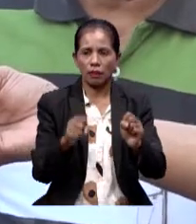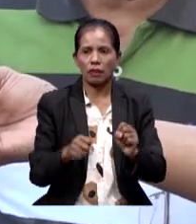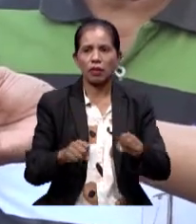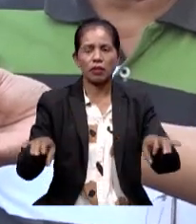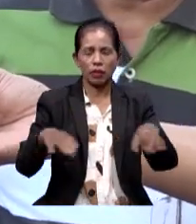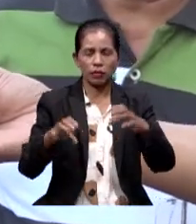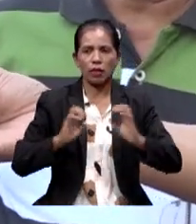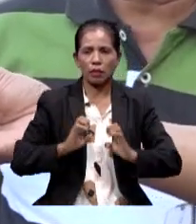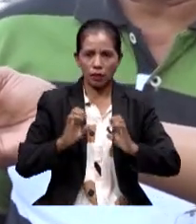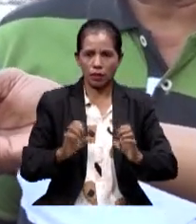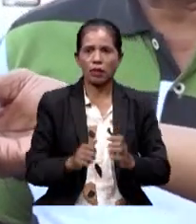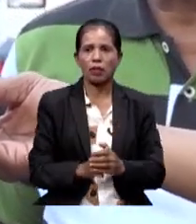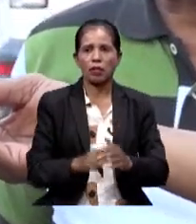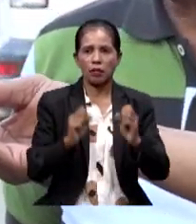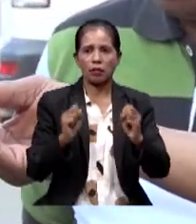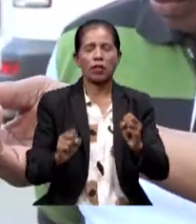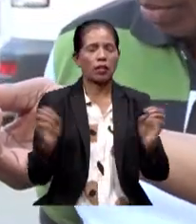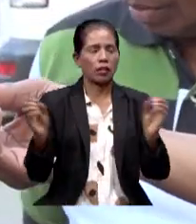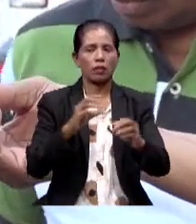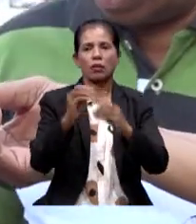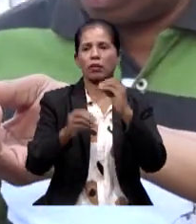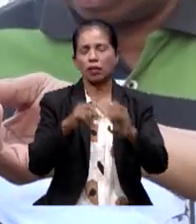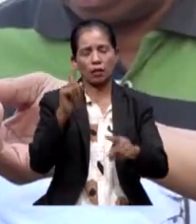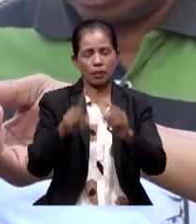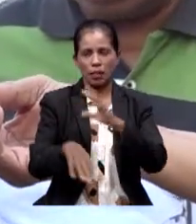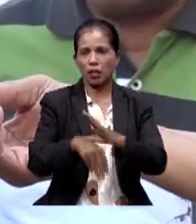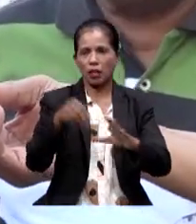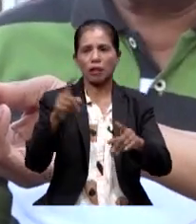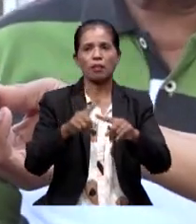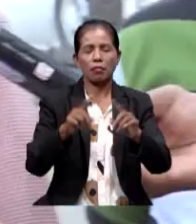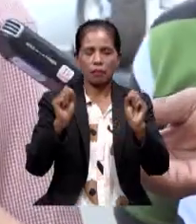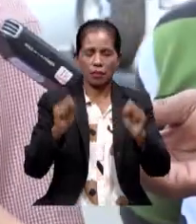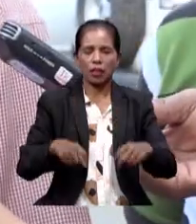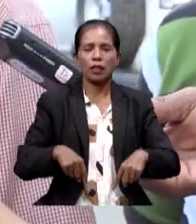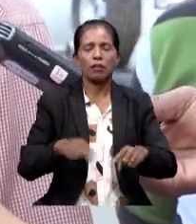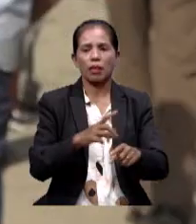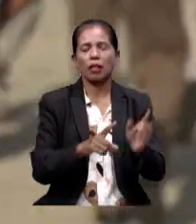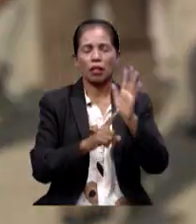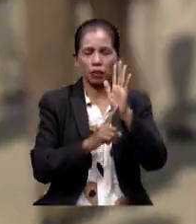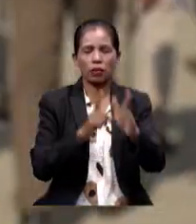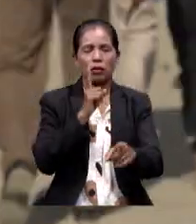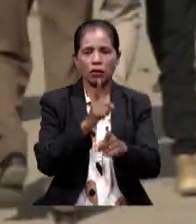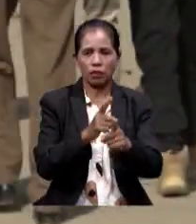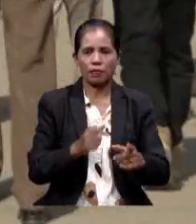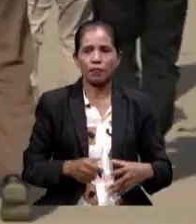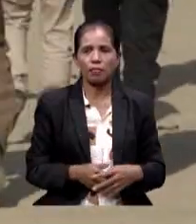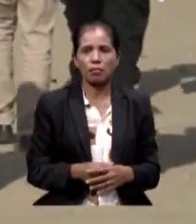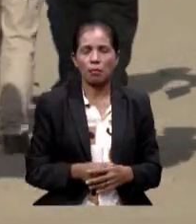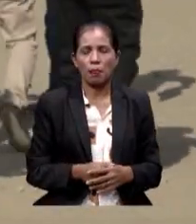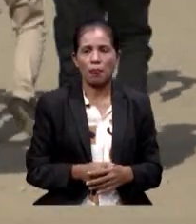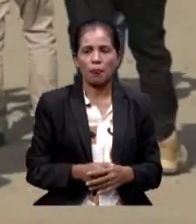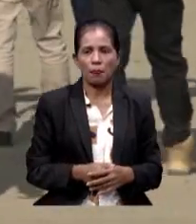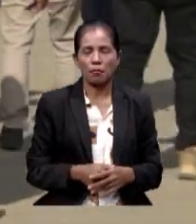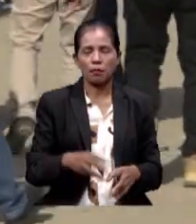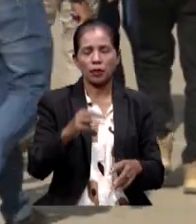serviço de emergência ruma bele sai lá significa deixar lá bele sai mas tem que ser justifica onde internet